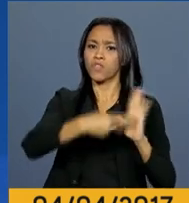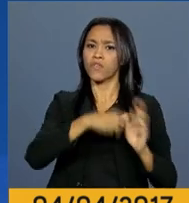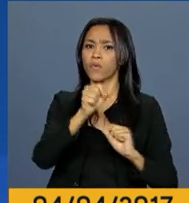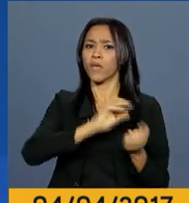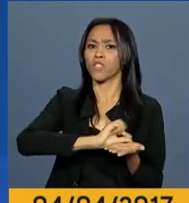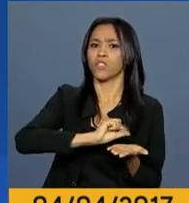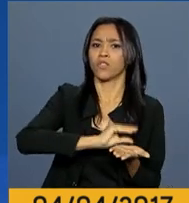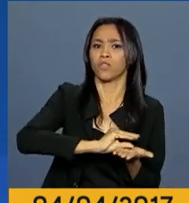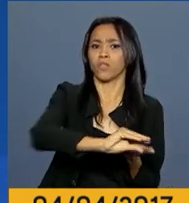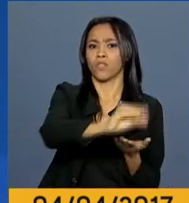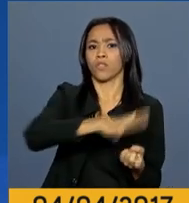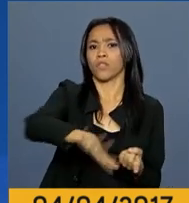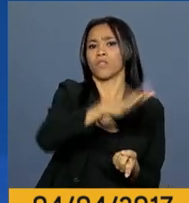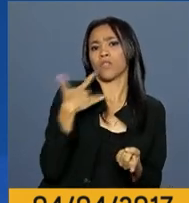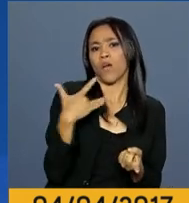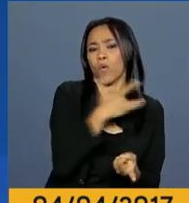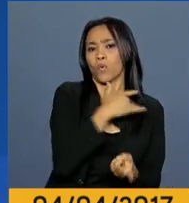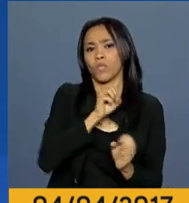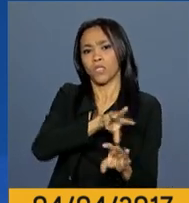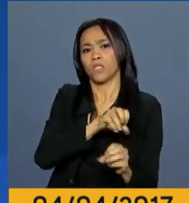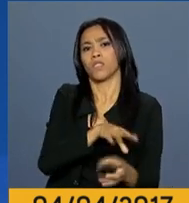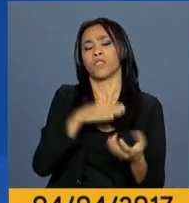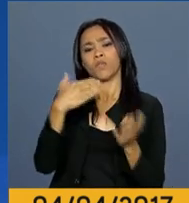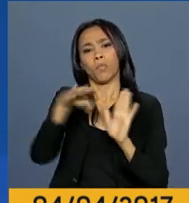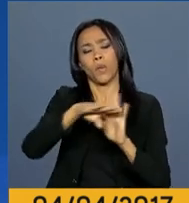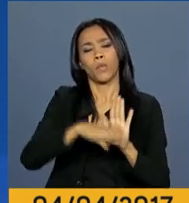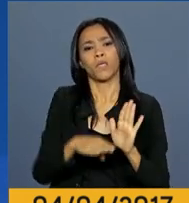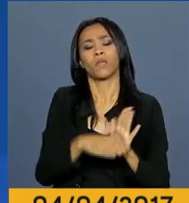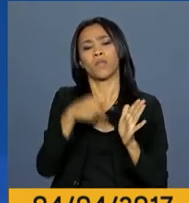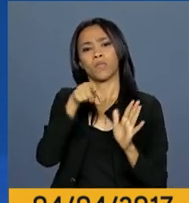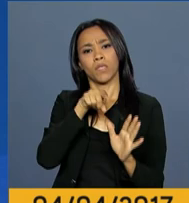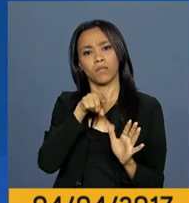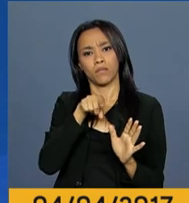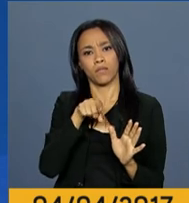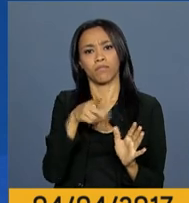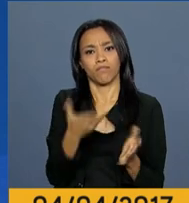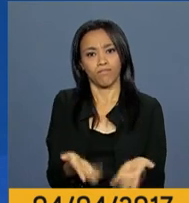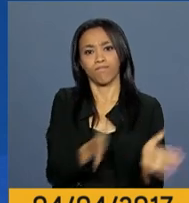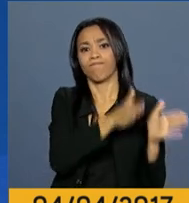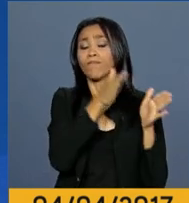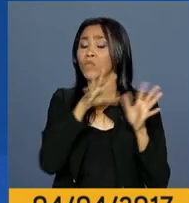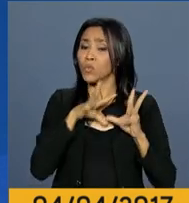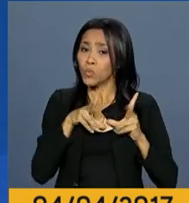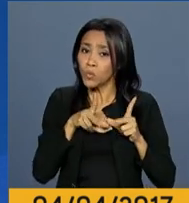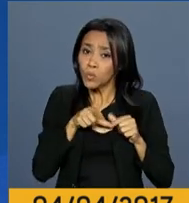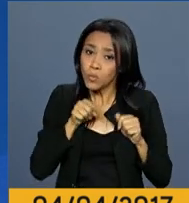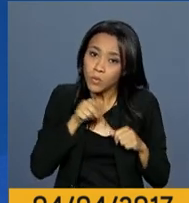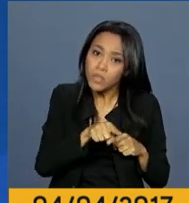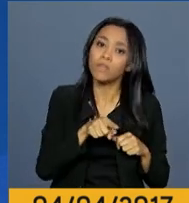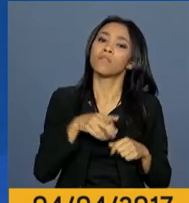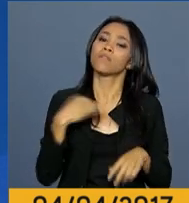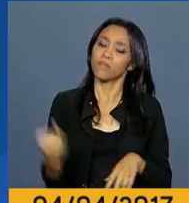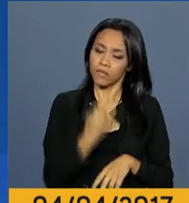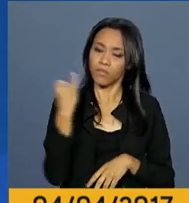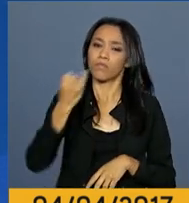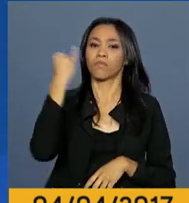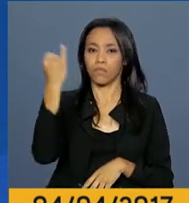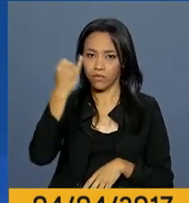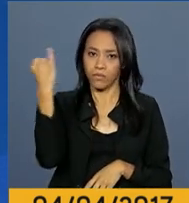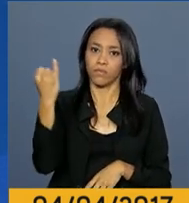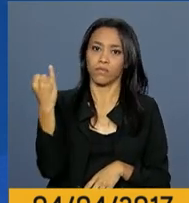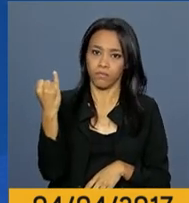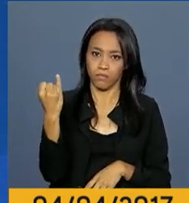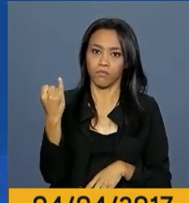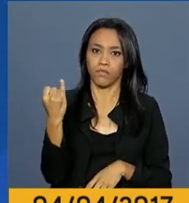saúde, educação, habitação, programas sociais. Mas tudo isso, é importante que nós divulguemos este